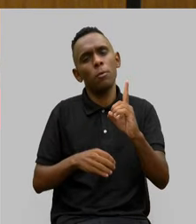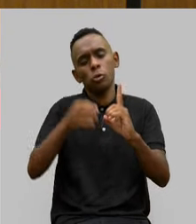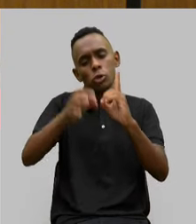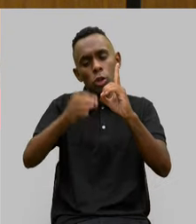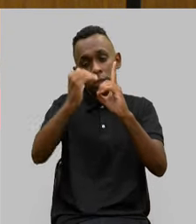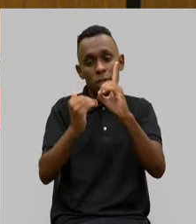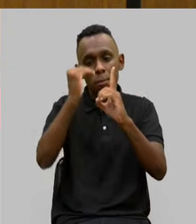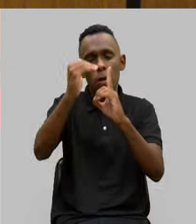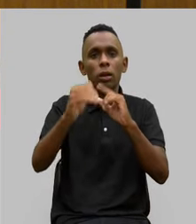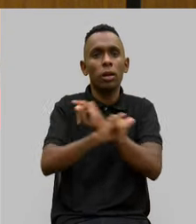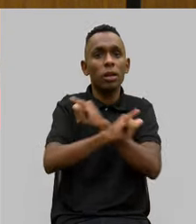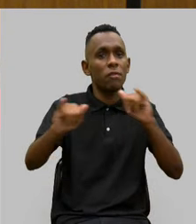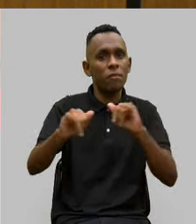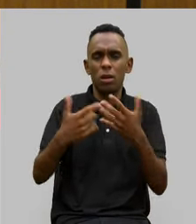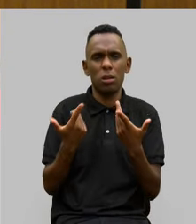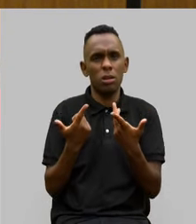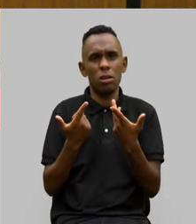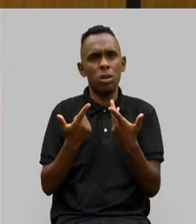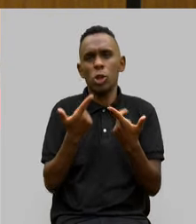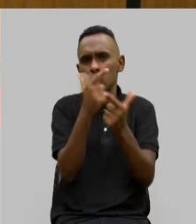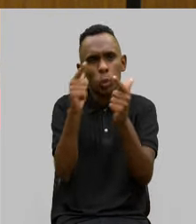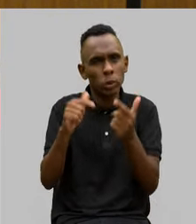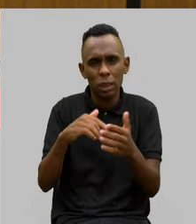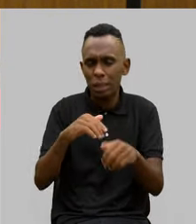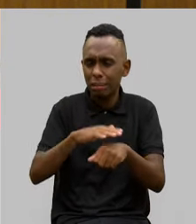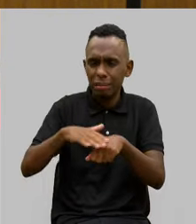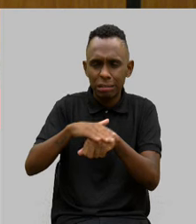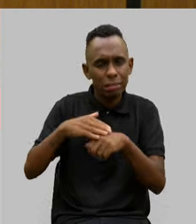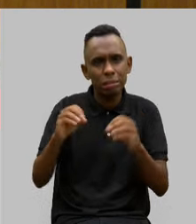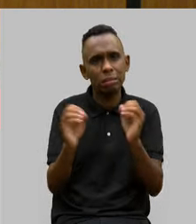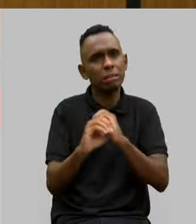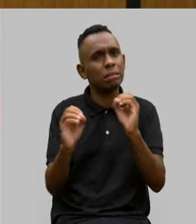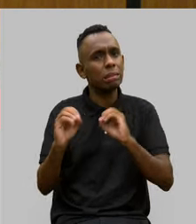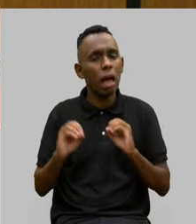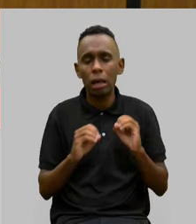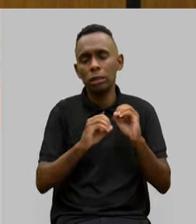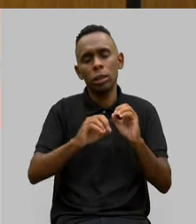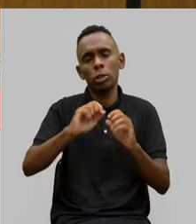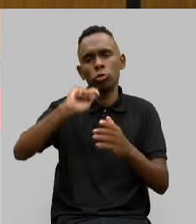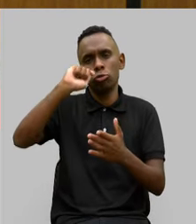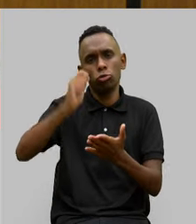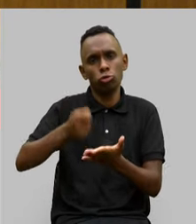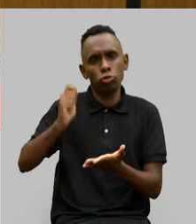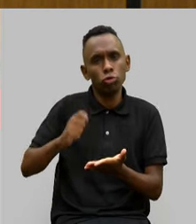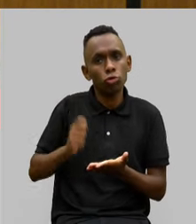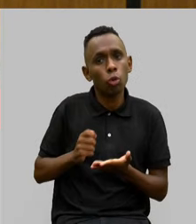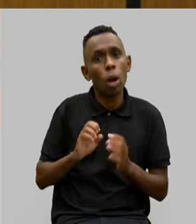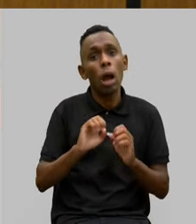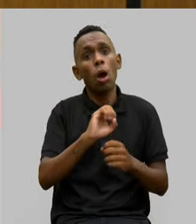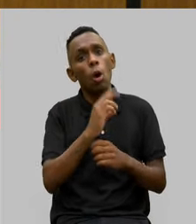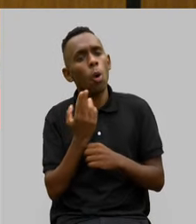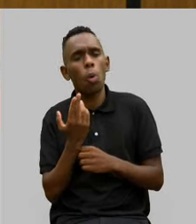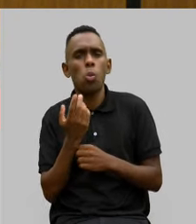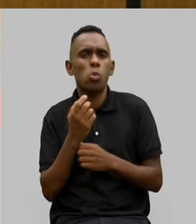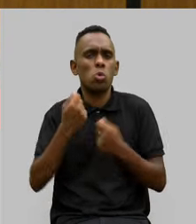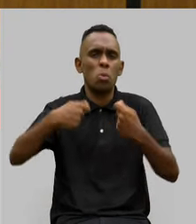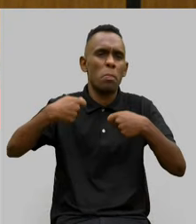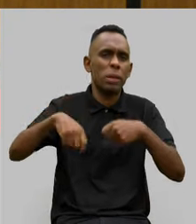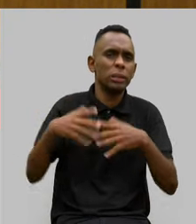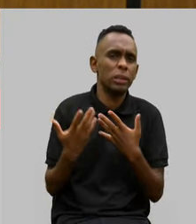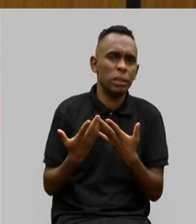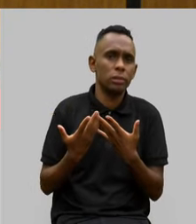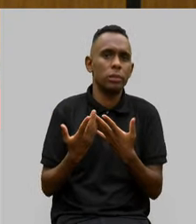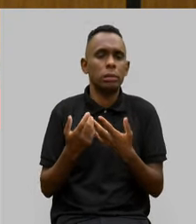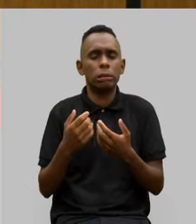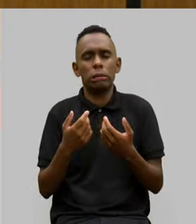e diga que ele não vai ter mais nenhum caso para poder julgar ou então né não não seja necessário que a gente brigue